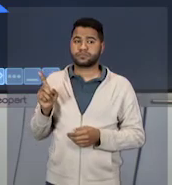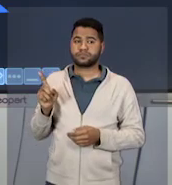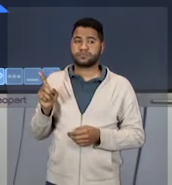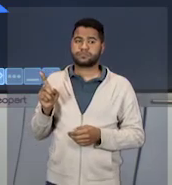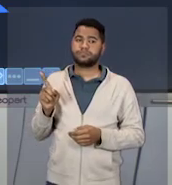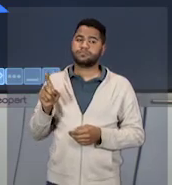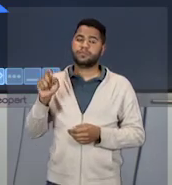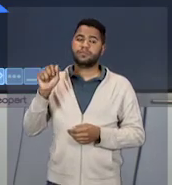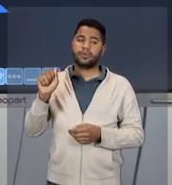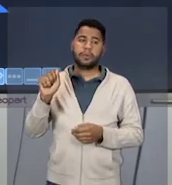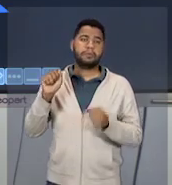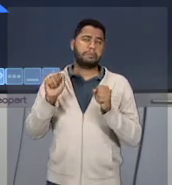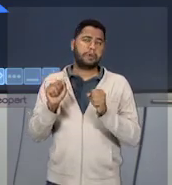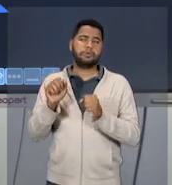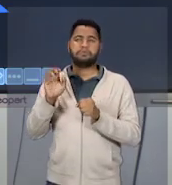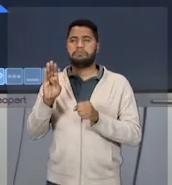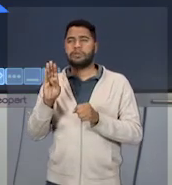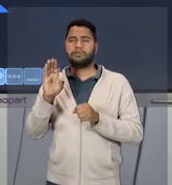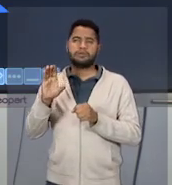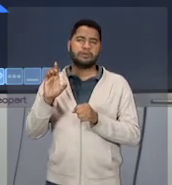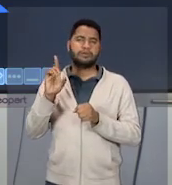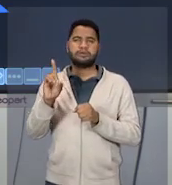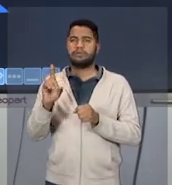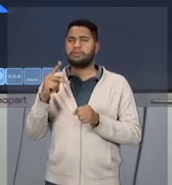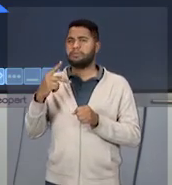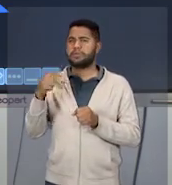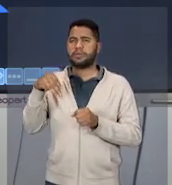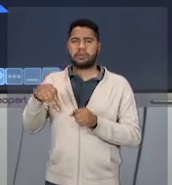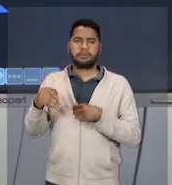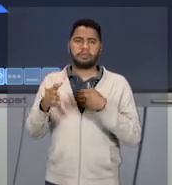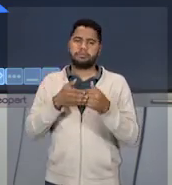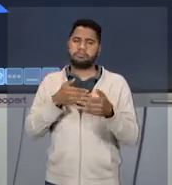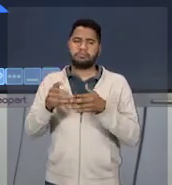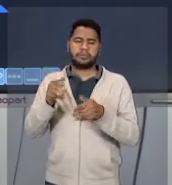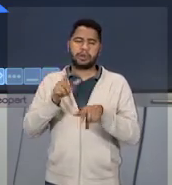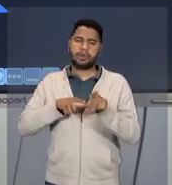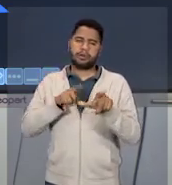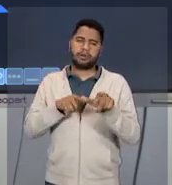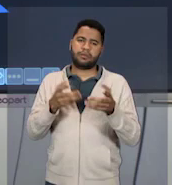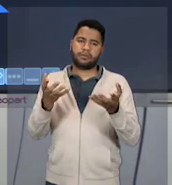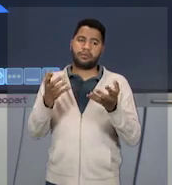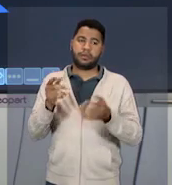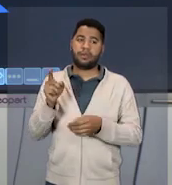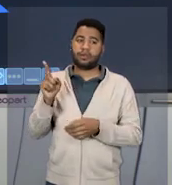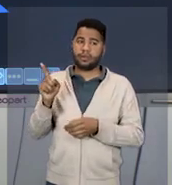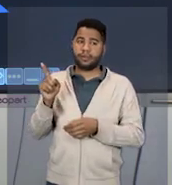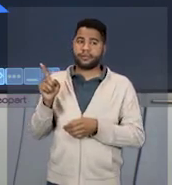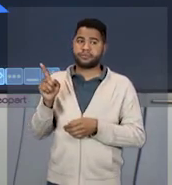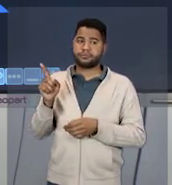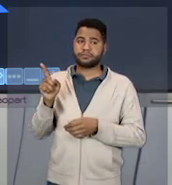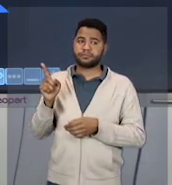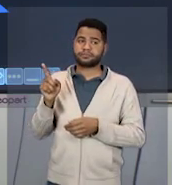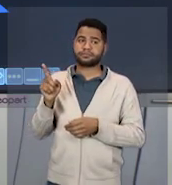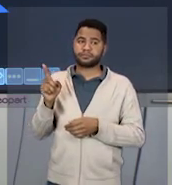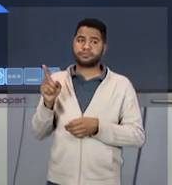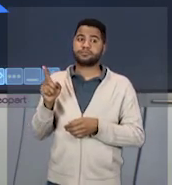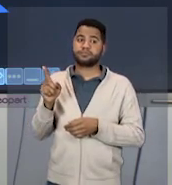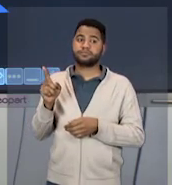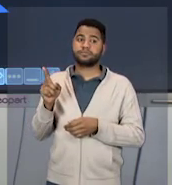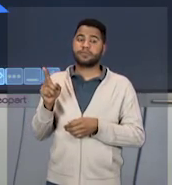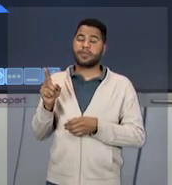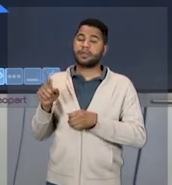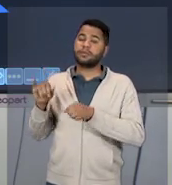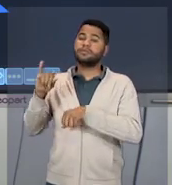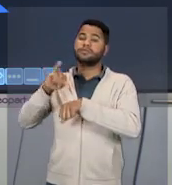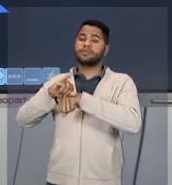aqui é a letra A, mas pode ser B, C, D, P, M, a letra que você quiser. Então, essa letra que está no vértice aqui, que nesse